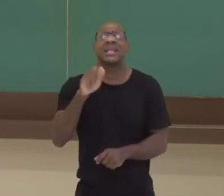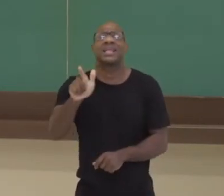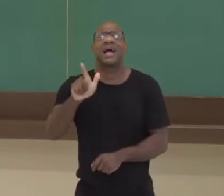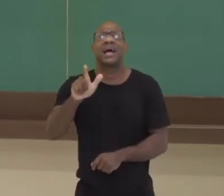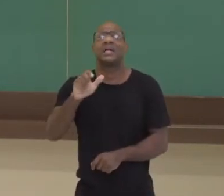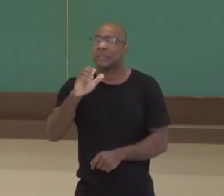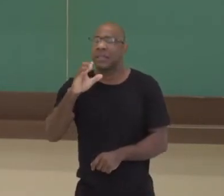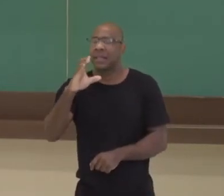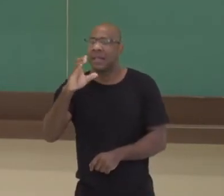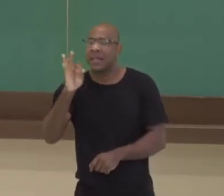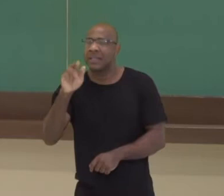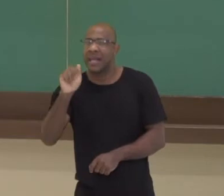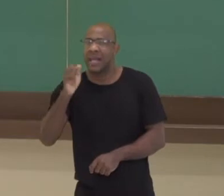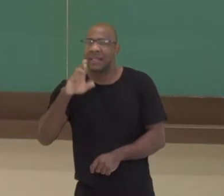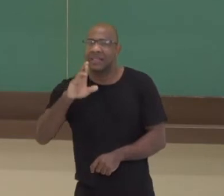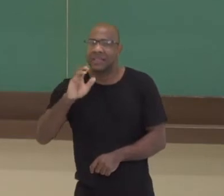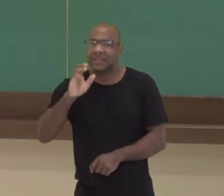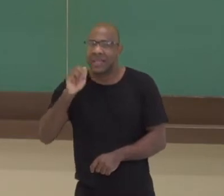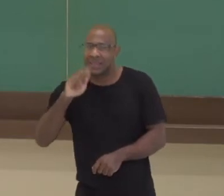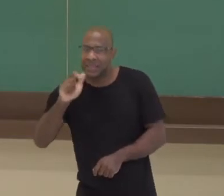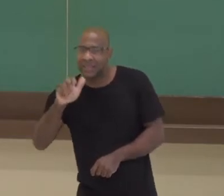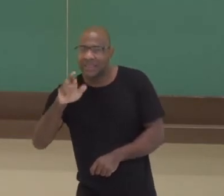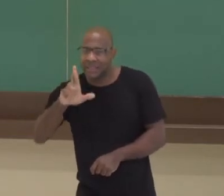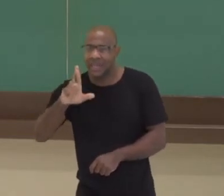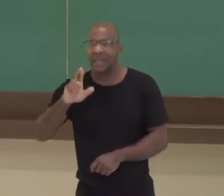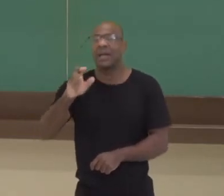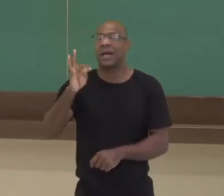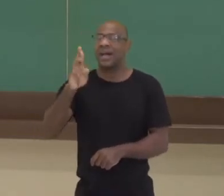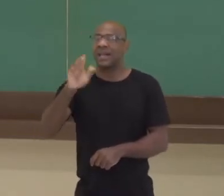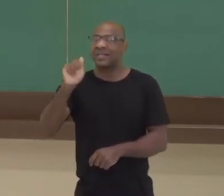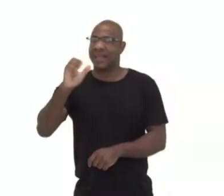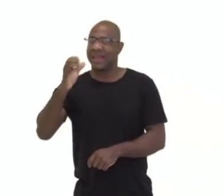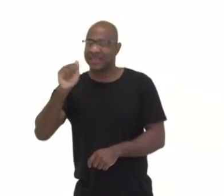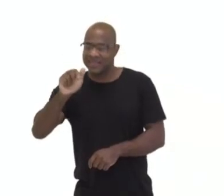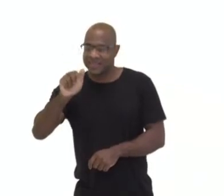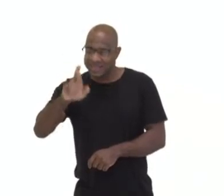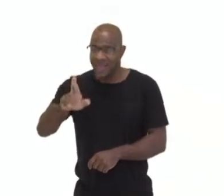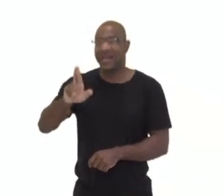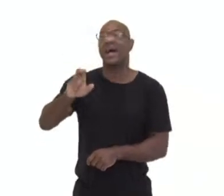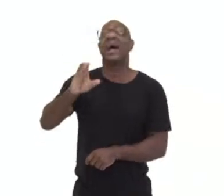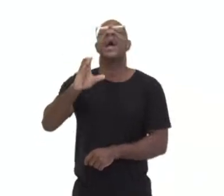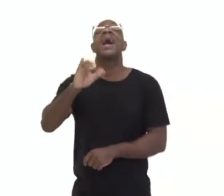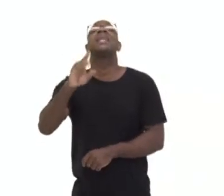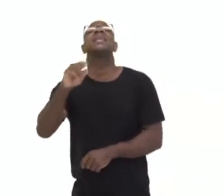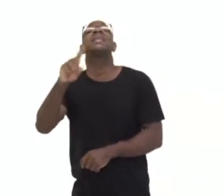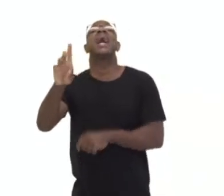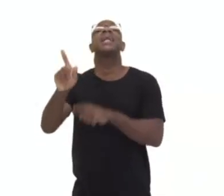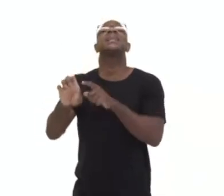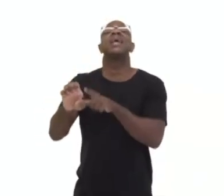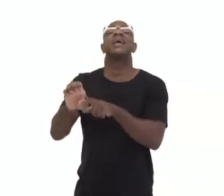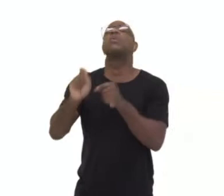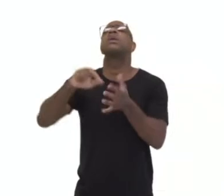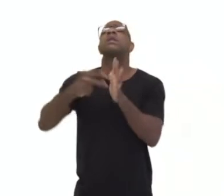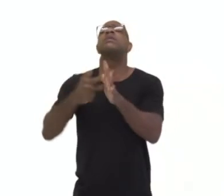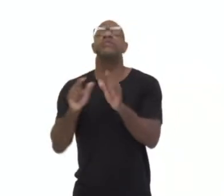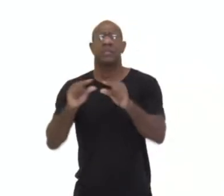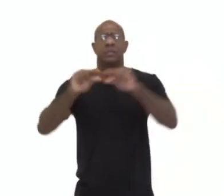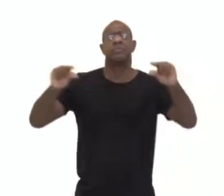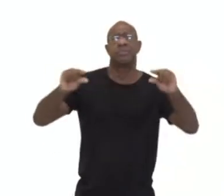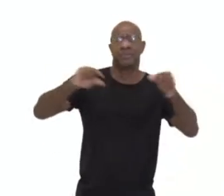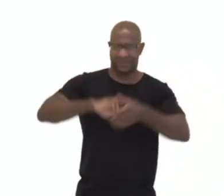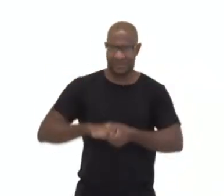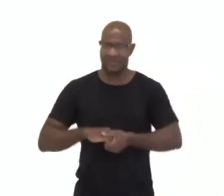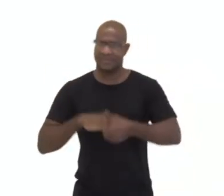cidade? Você já reconheceu um autor pelo estilo? Transformações positivas ou nem tanto